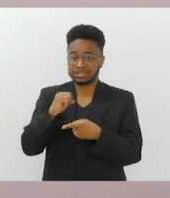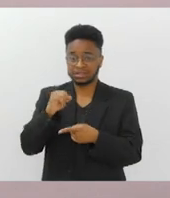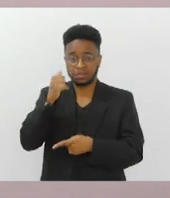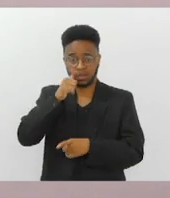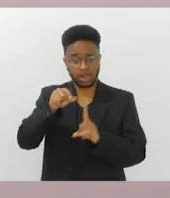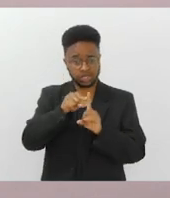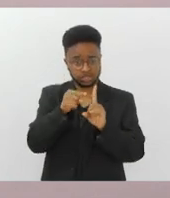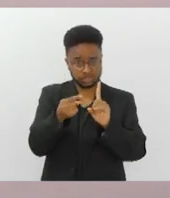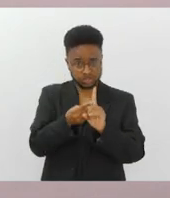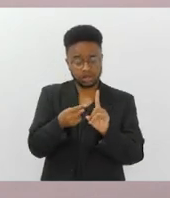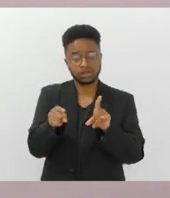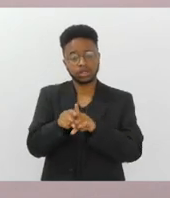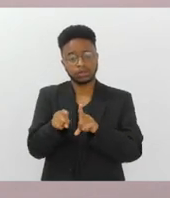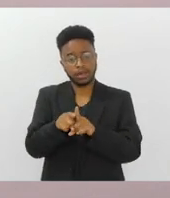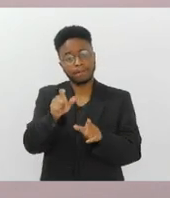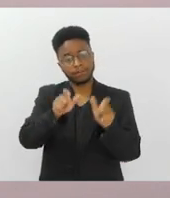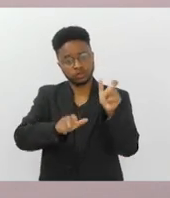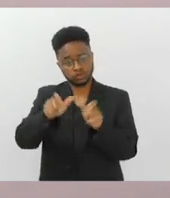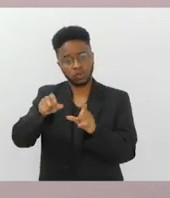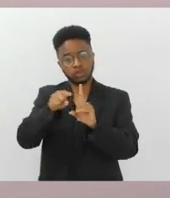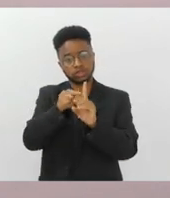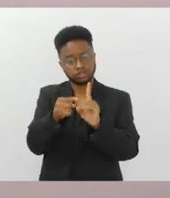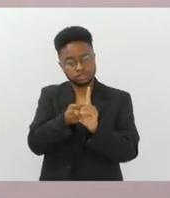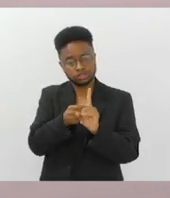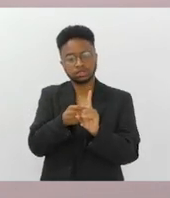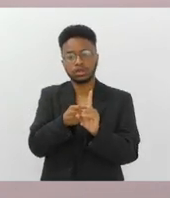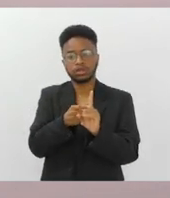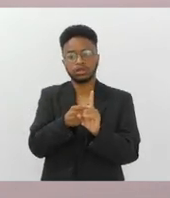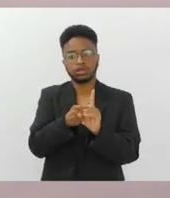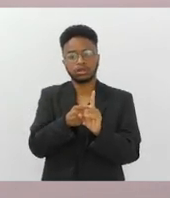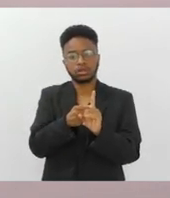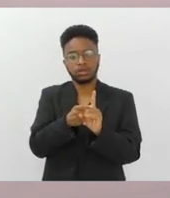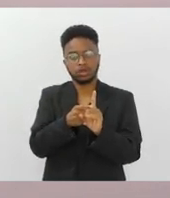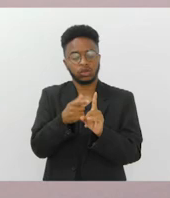gestantes e as pessoas que gestam pudessem estar